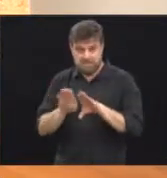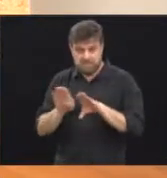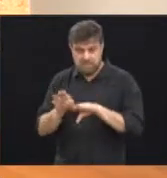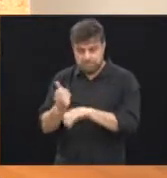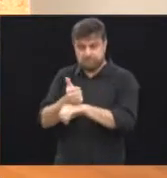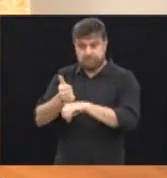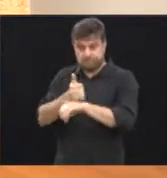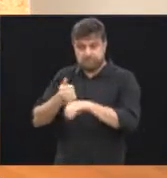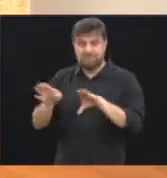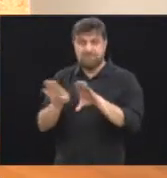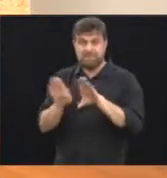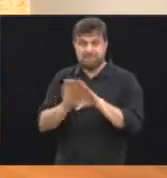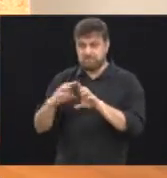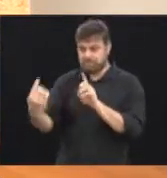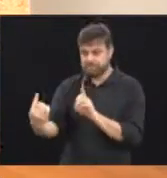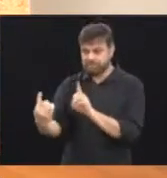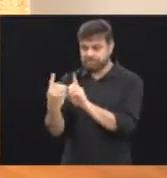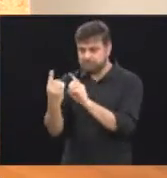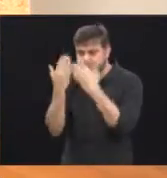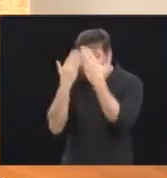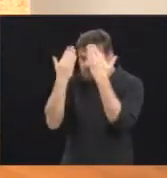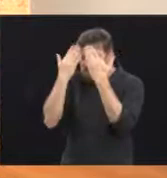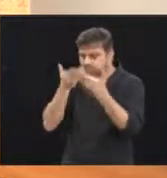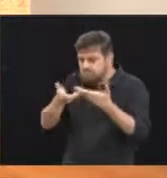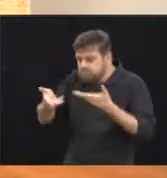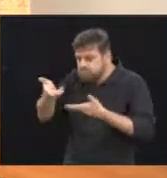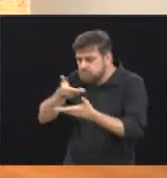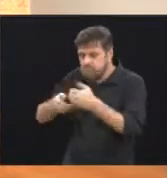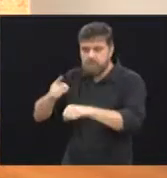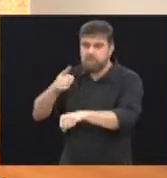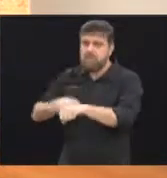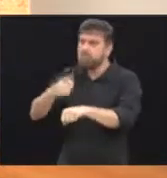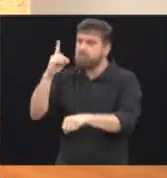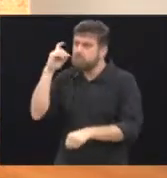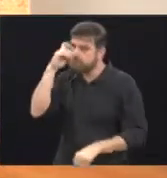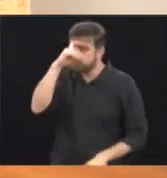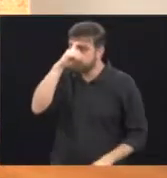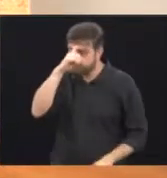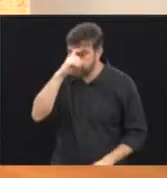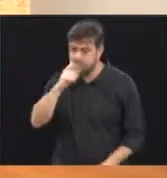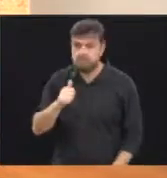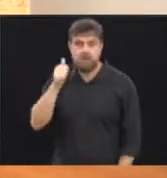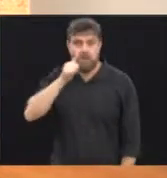para suprir as necessidades psicológicas por um momento tão difícil que é